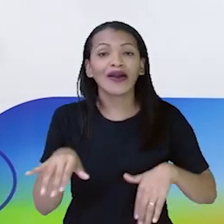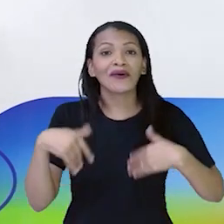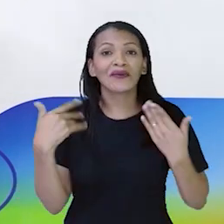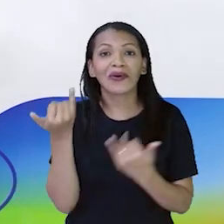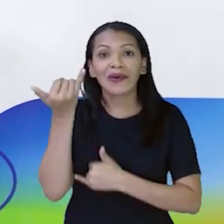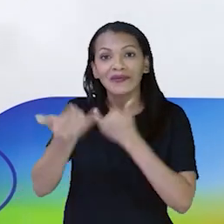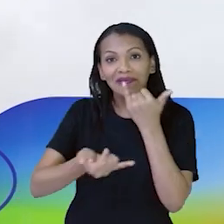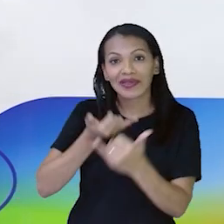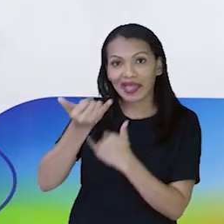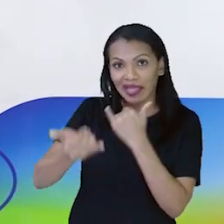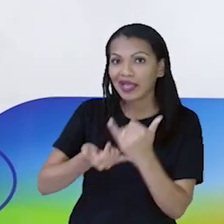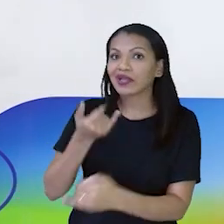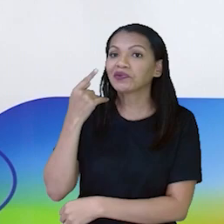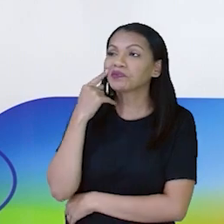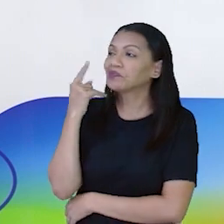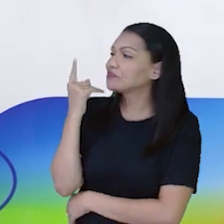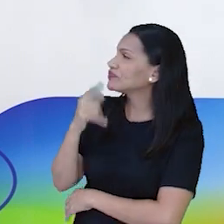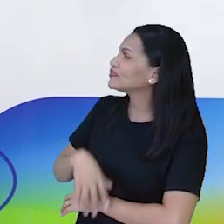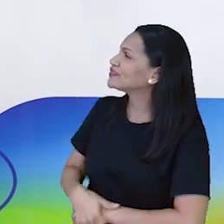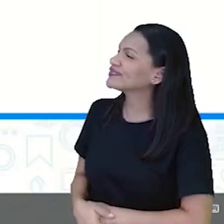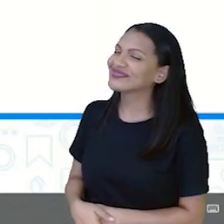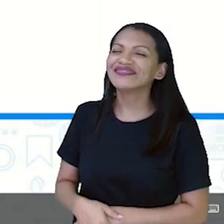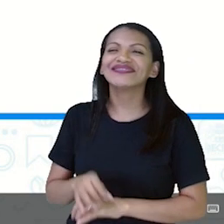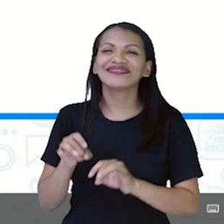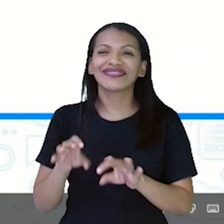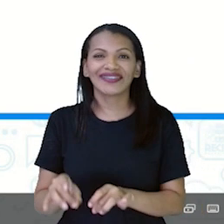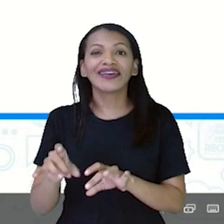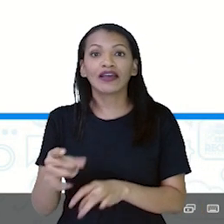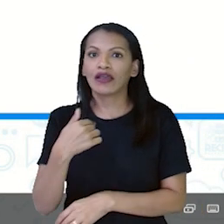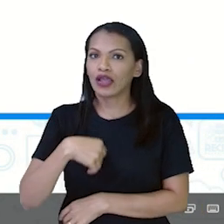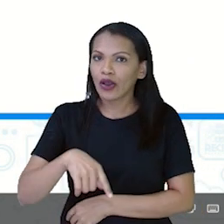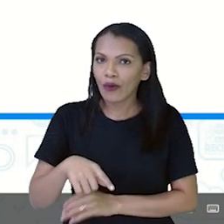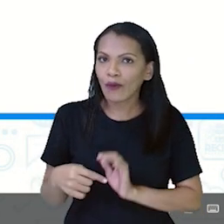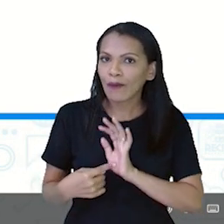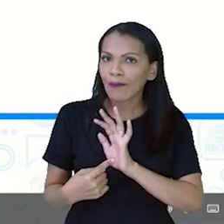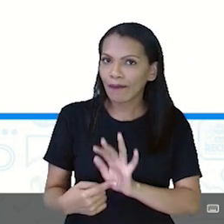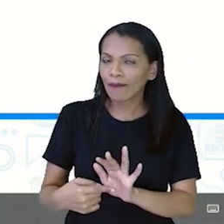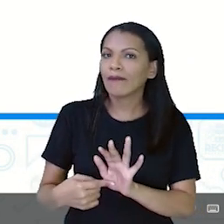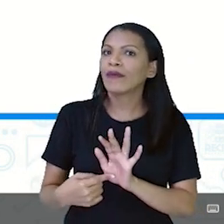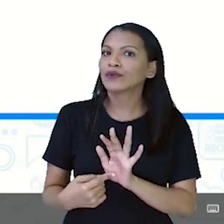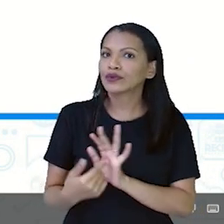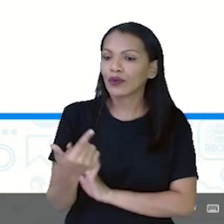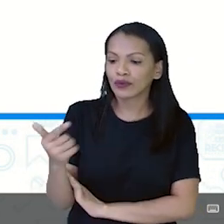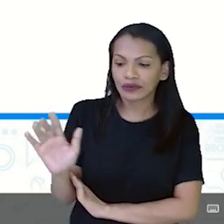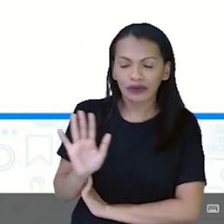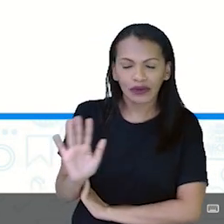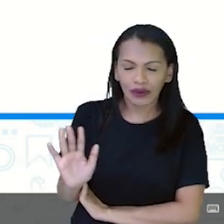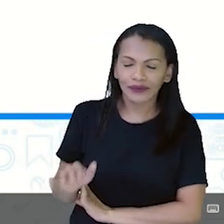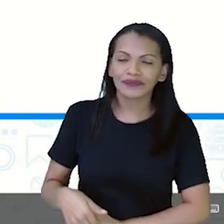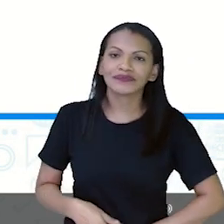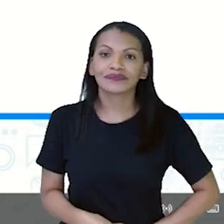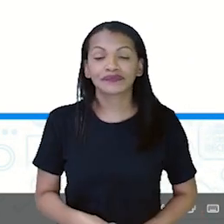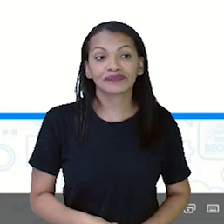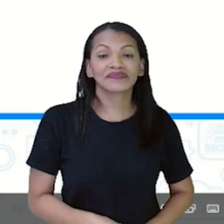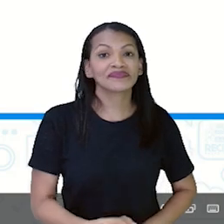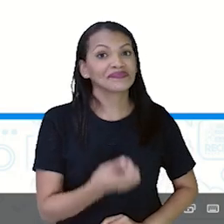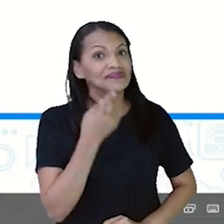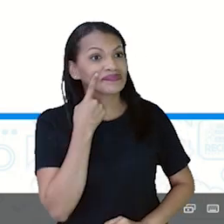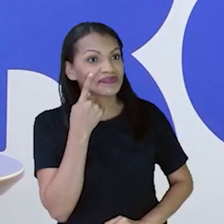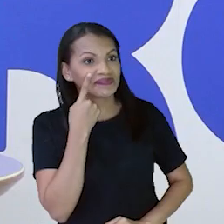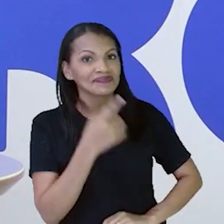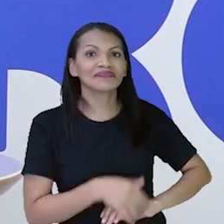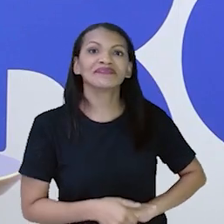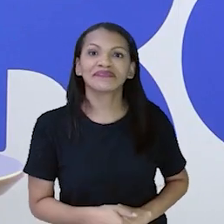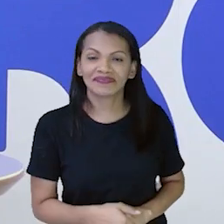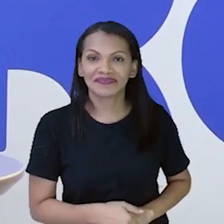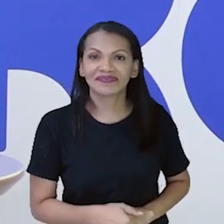tiveram a mesma quantidade de venda? Eu vou deixar aqui, eu não vou nem mudar para o outro. E aí, professora Abigail? A professora quer que eu passe